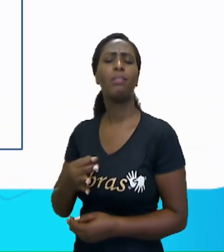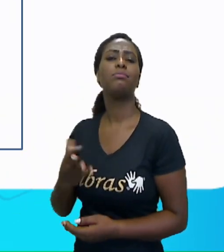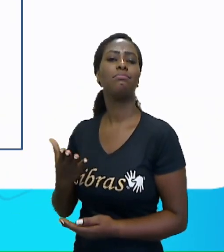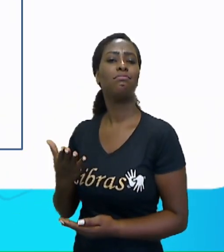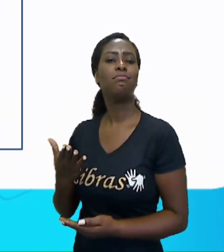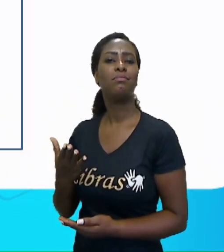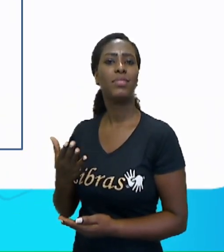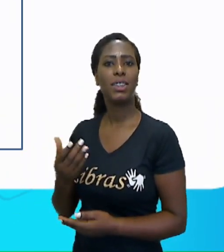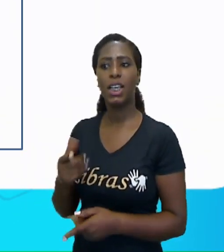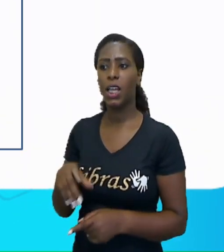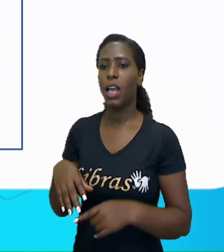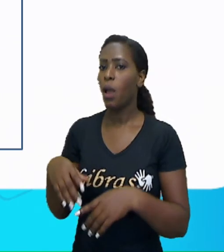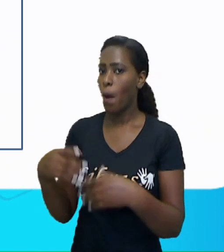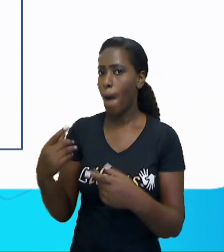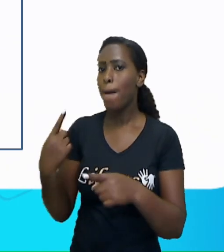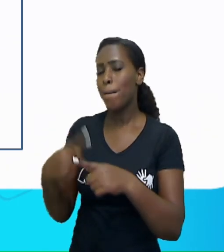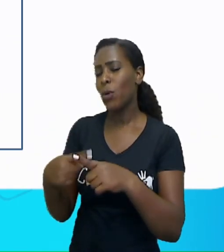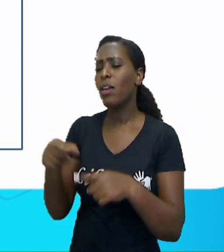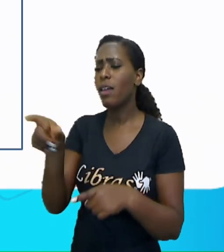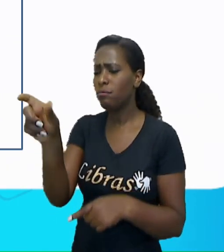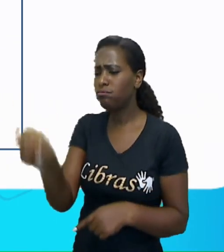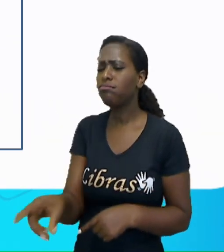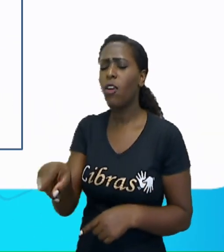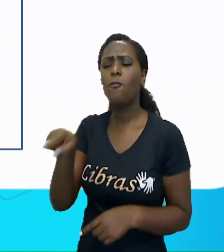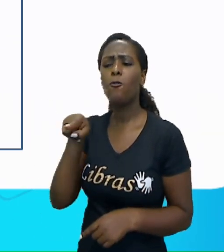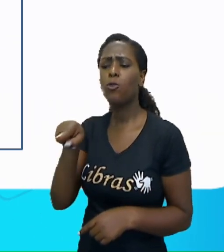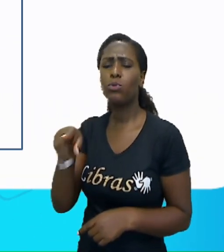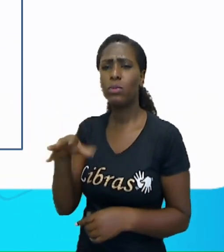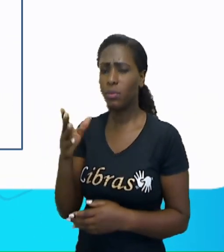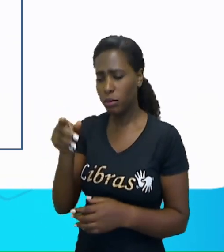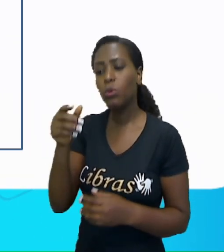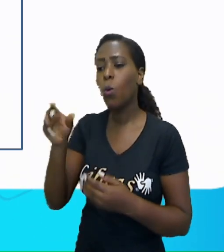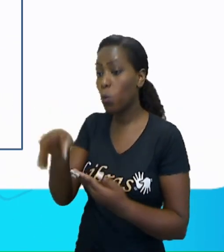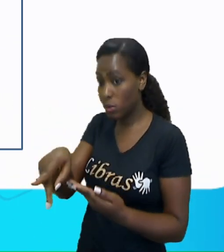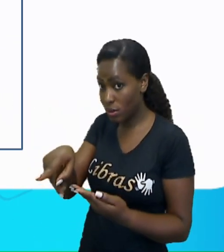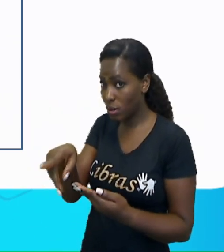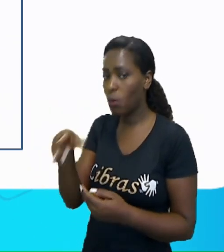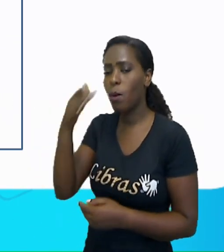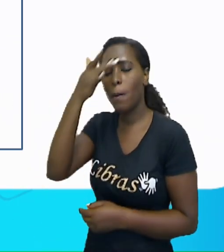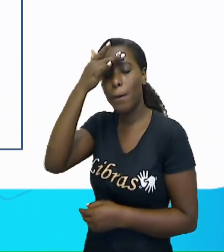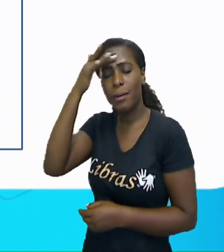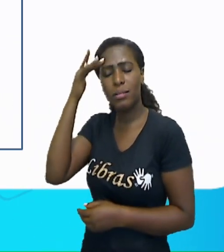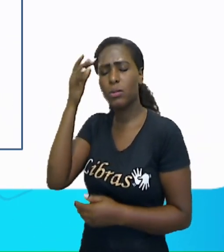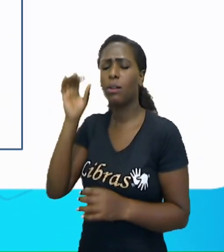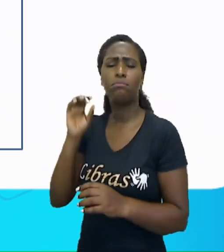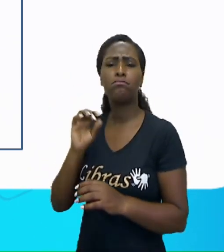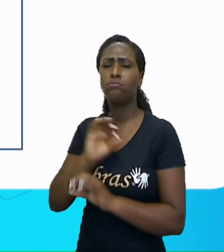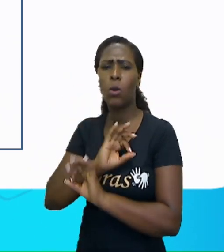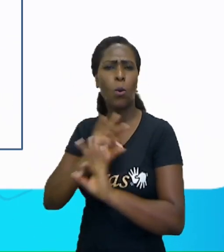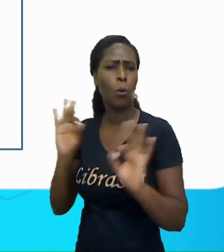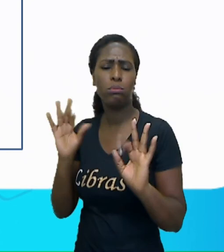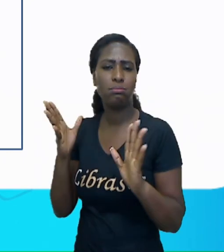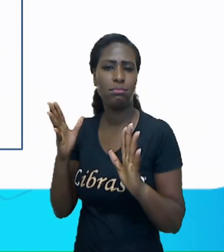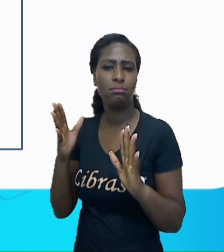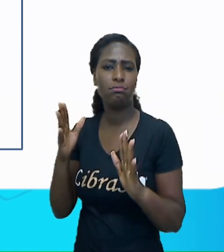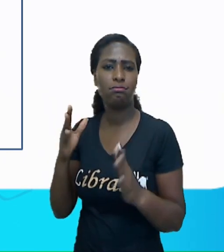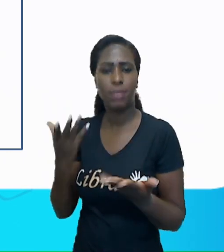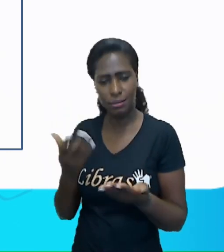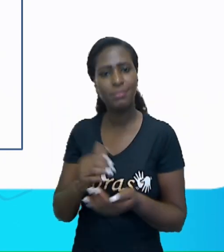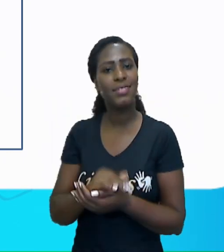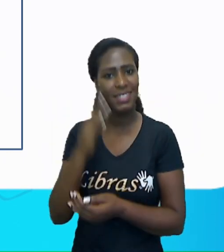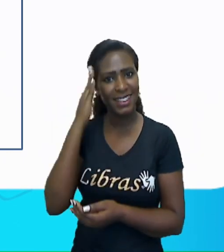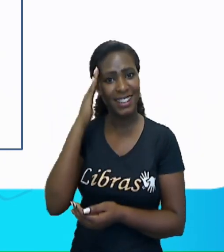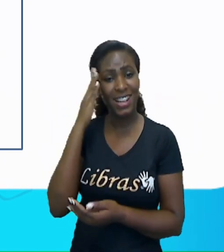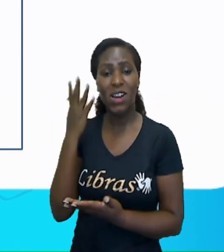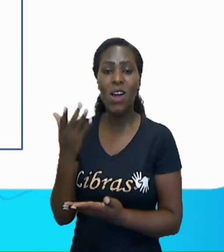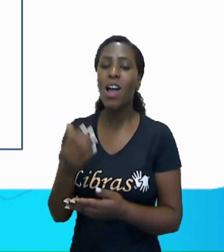a eficiência dessa sessão. E aqui encerra, ó, com um termo, subscrevo-me. Isso. Dessa forma,